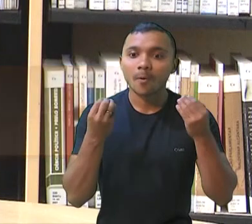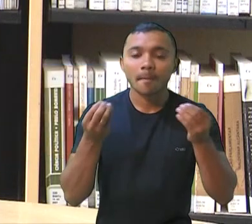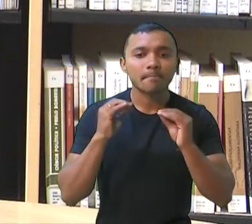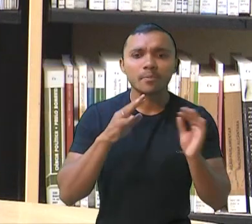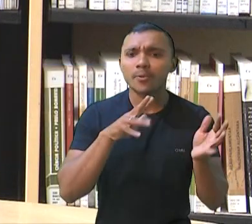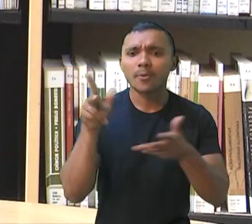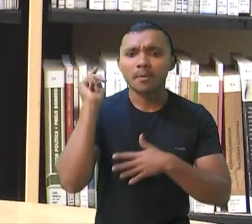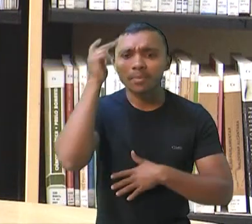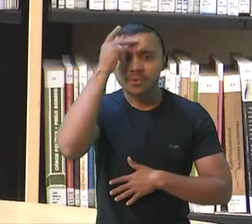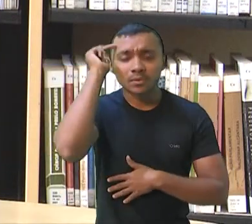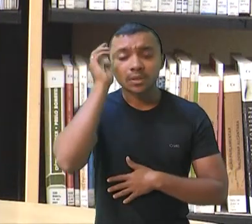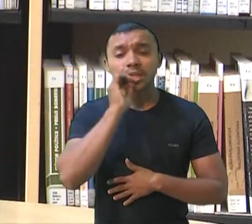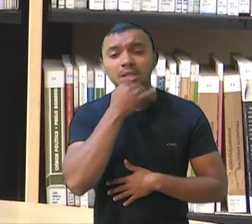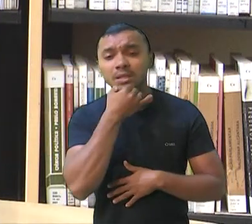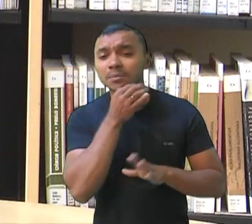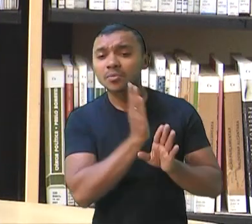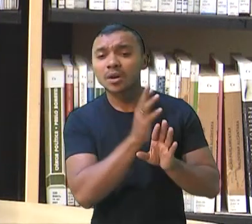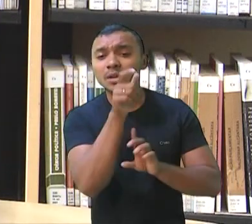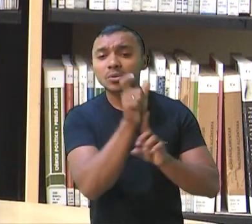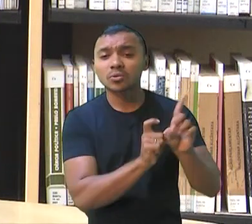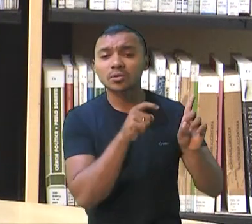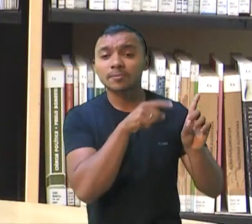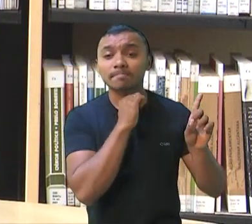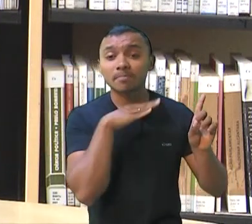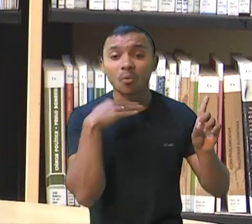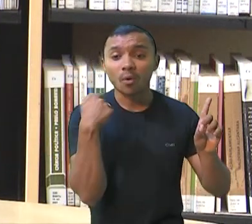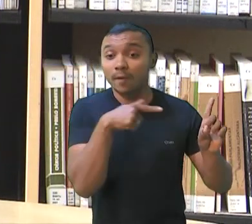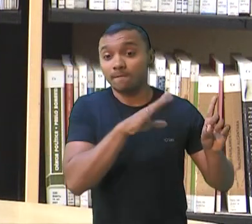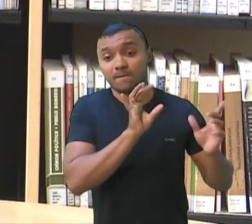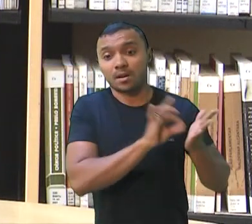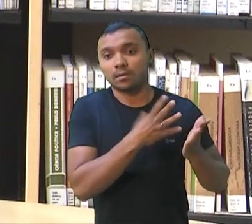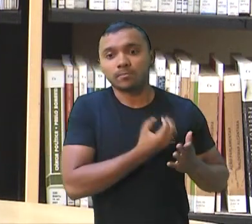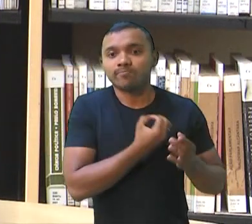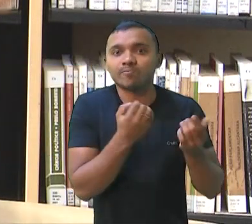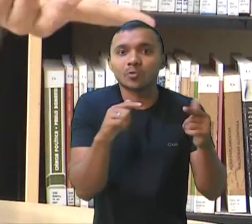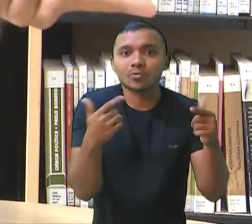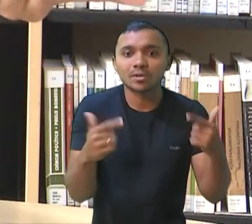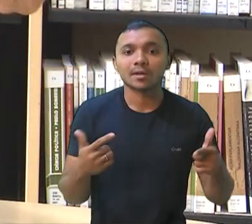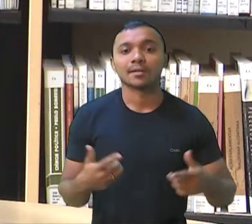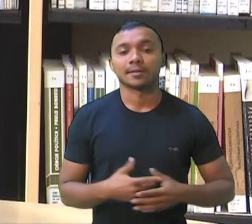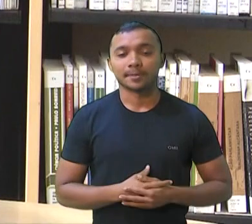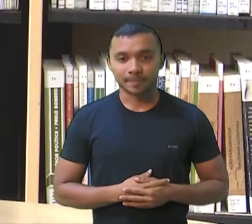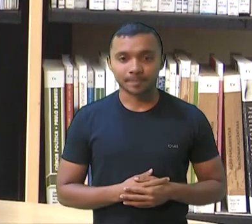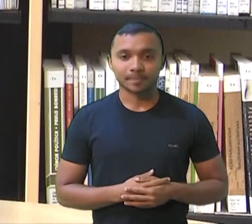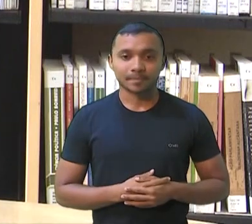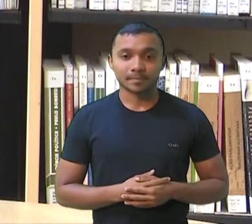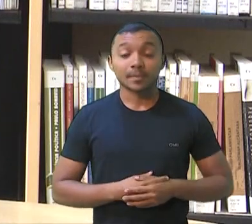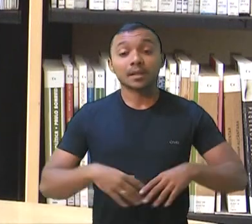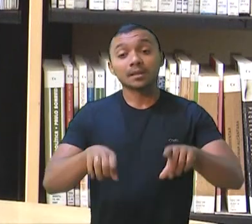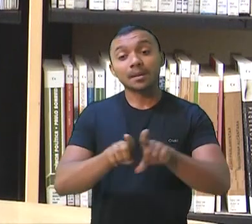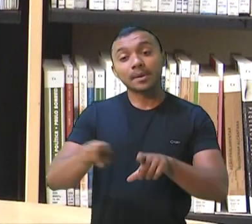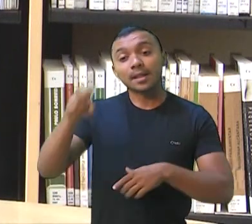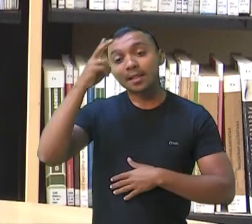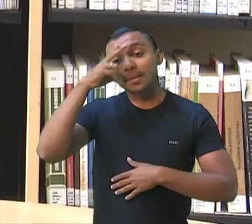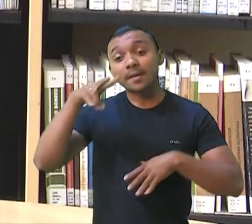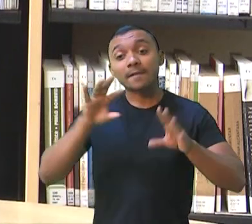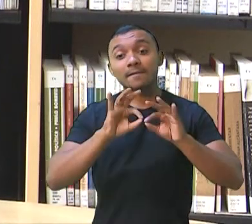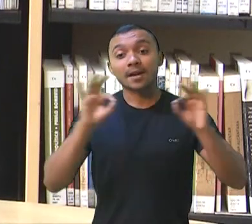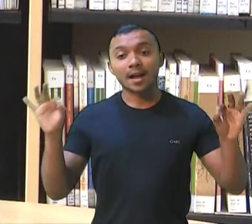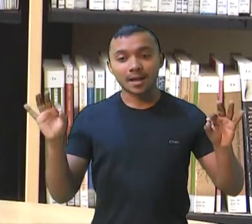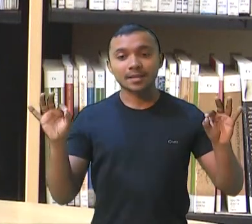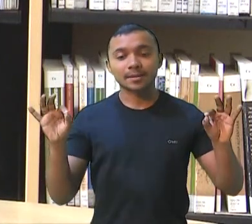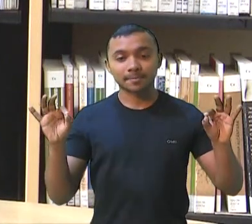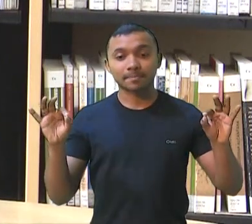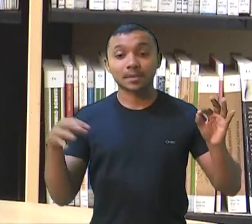gerações se abala com a morte de uma personagem fictícia. Aí a gente lembra até o Machado de Assis, na